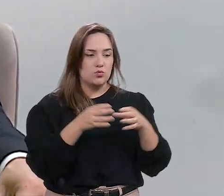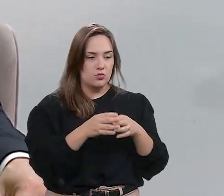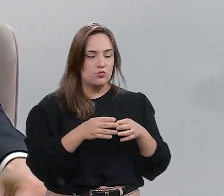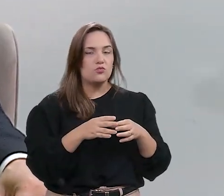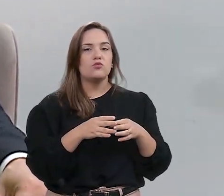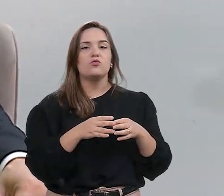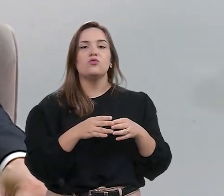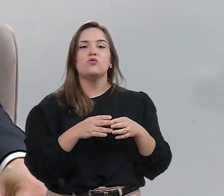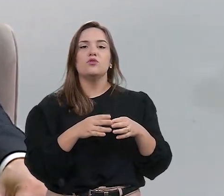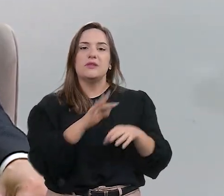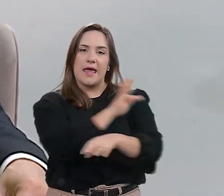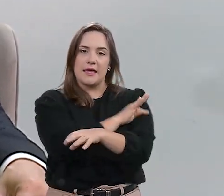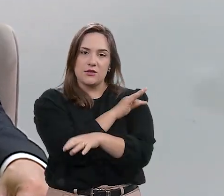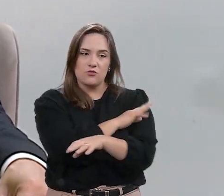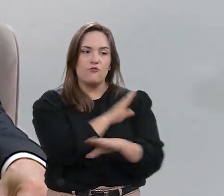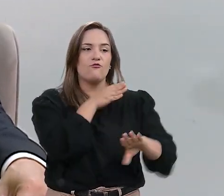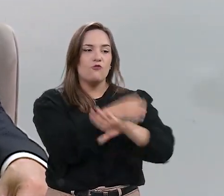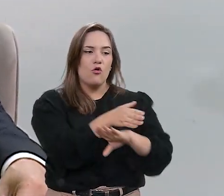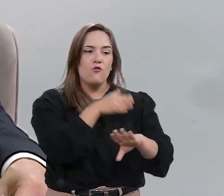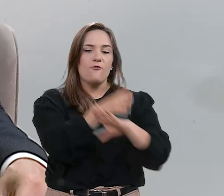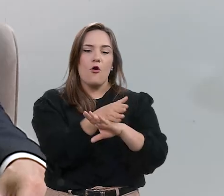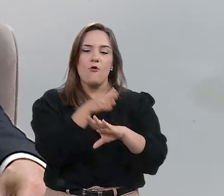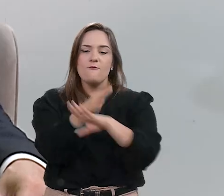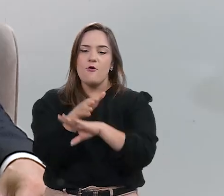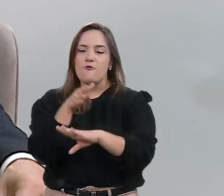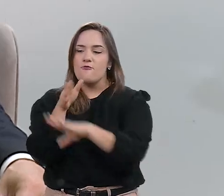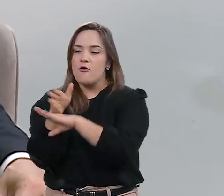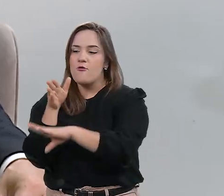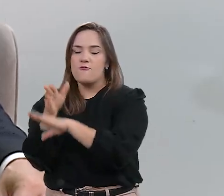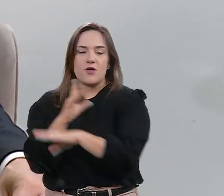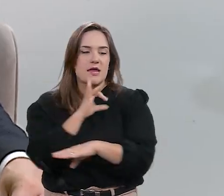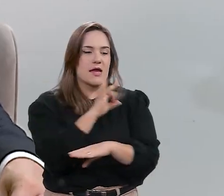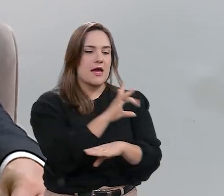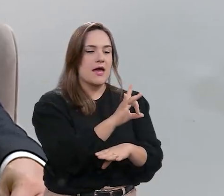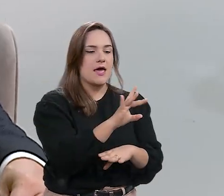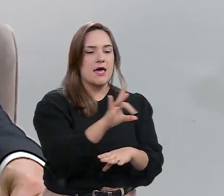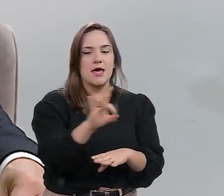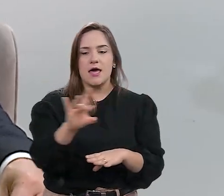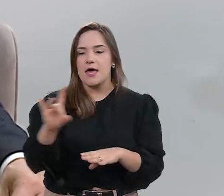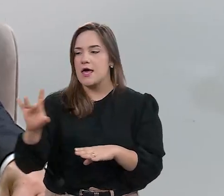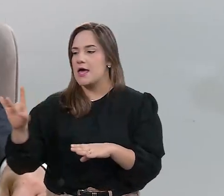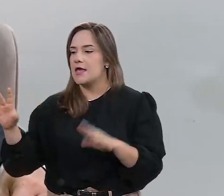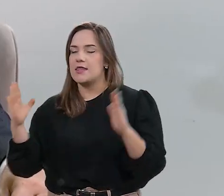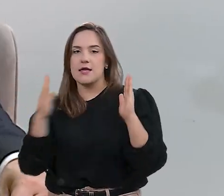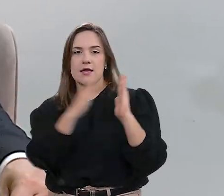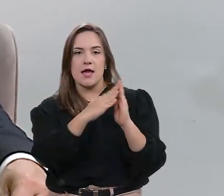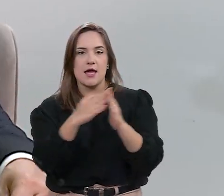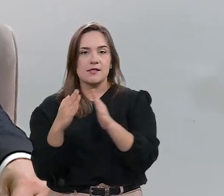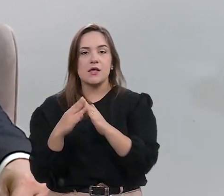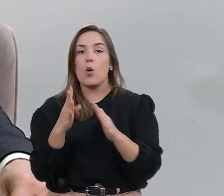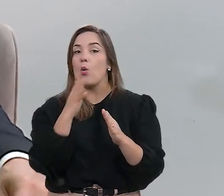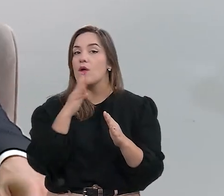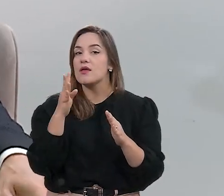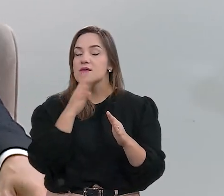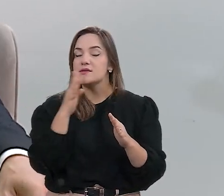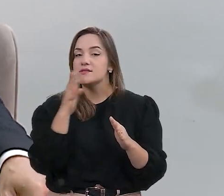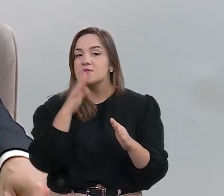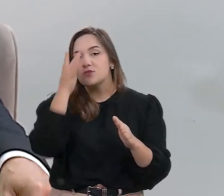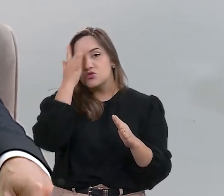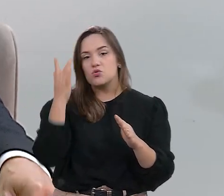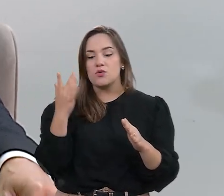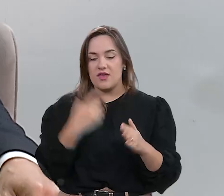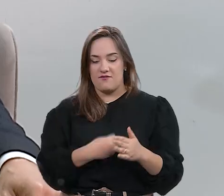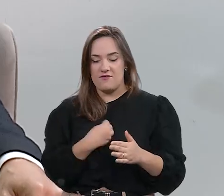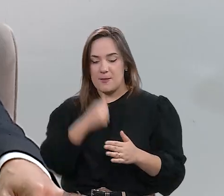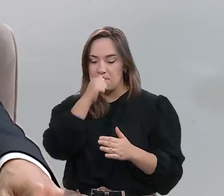por casa, essas mulheres que dão a sua vida para cuidar de uma outra pessoa, né? Então